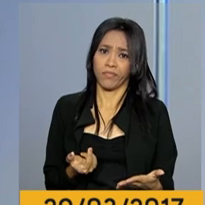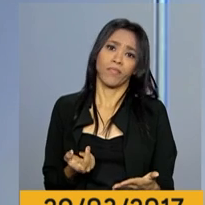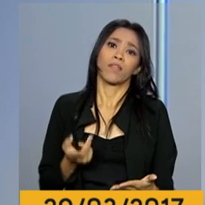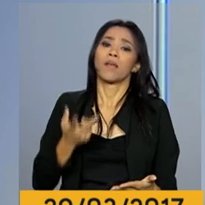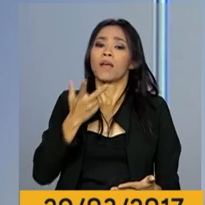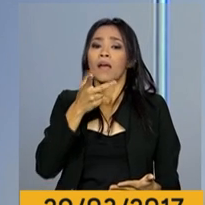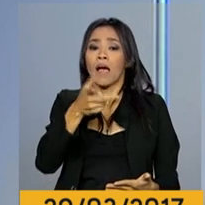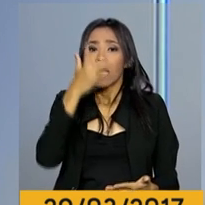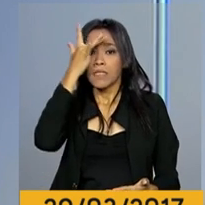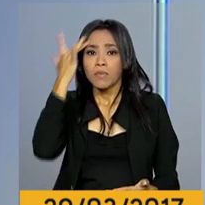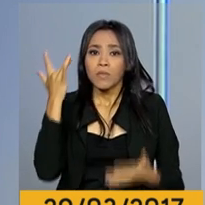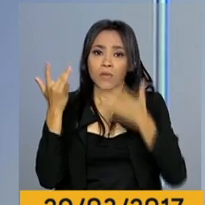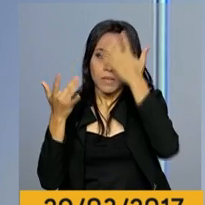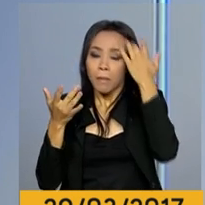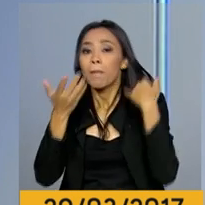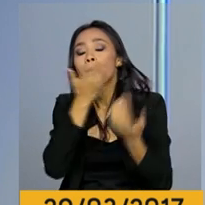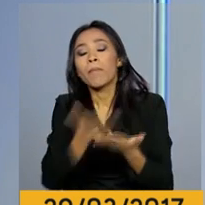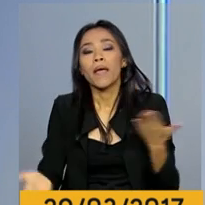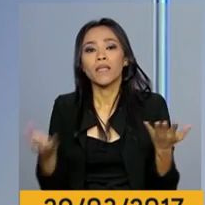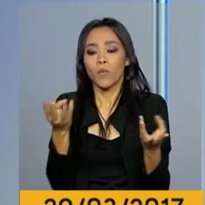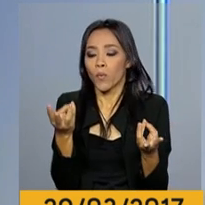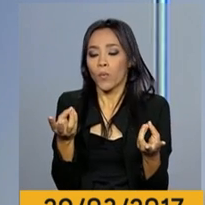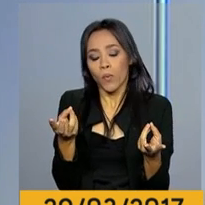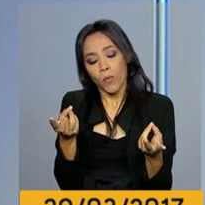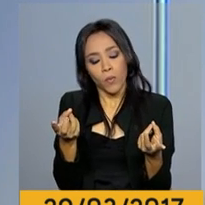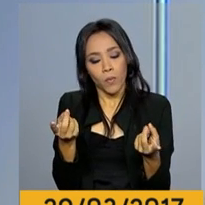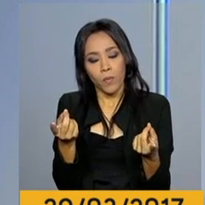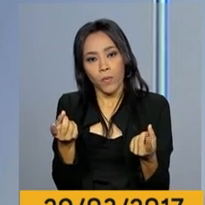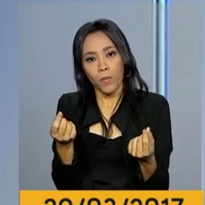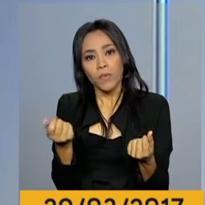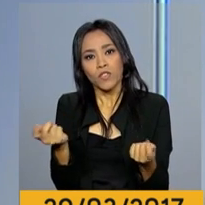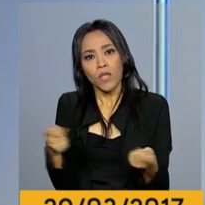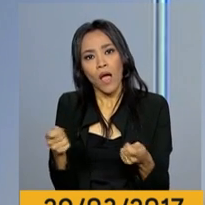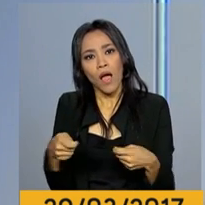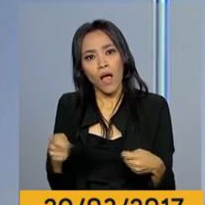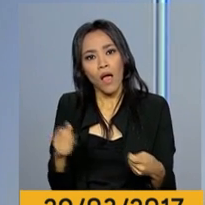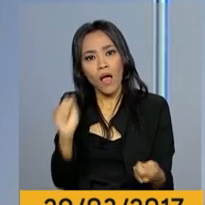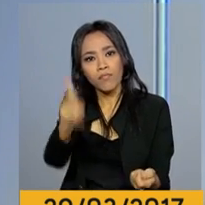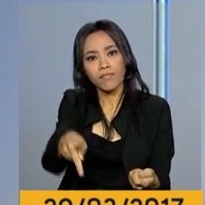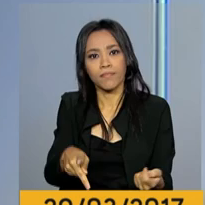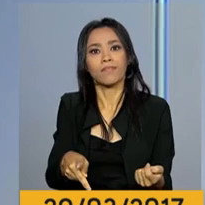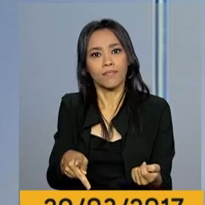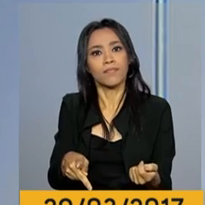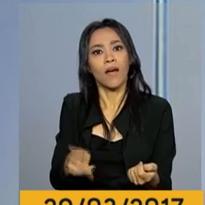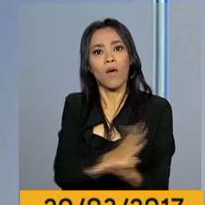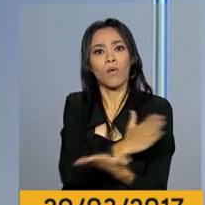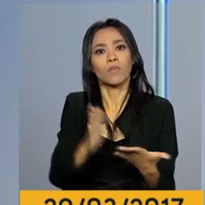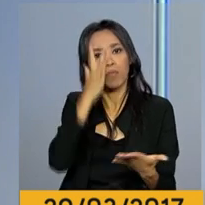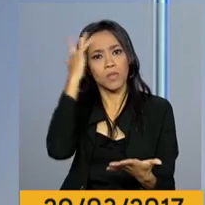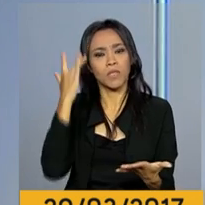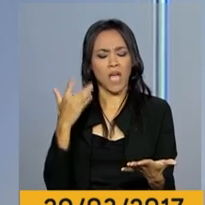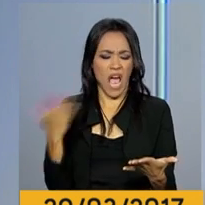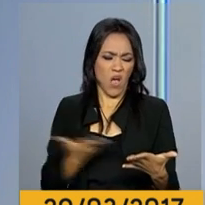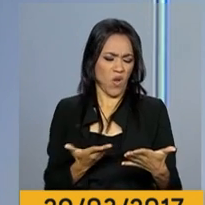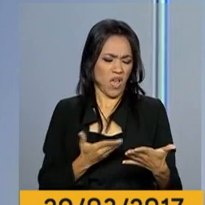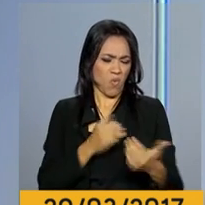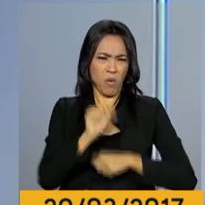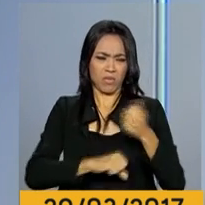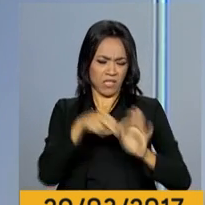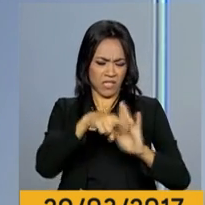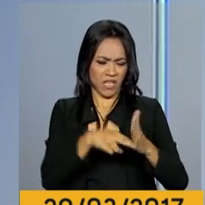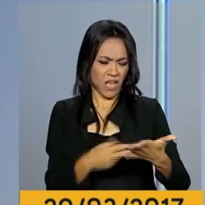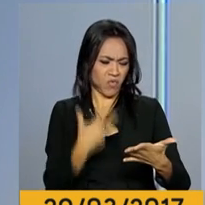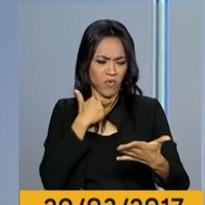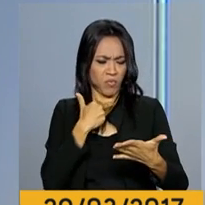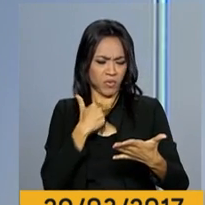certidão de contagem de tempo de serviço portanto já tem tempo para se aposentar ao fundamento de que com a reforma da previdência não poderão mais